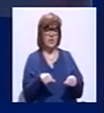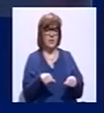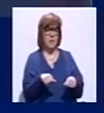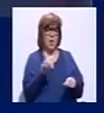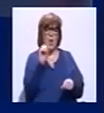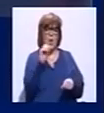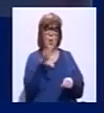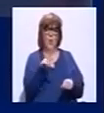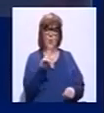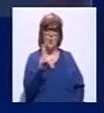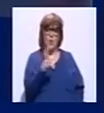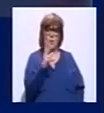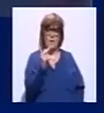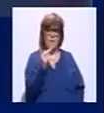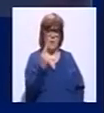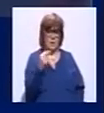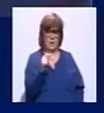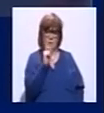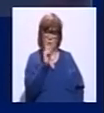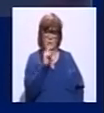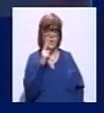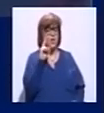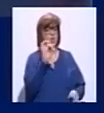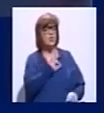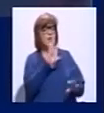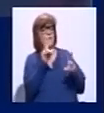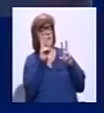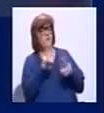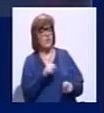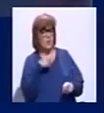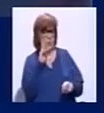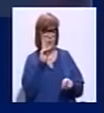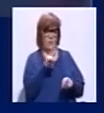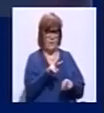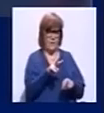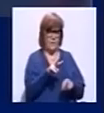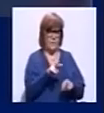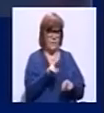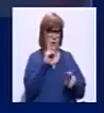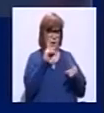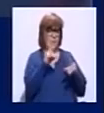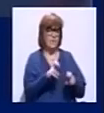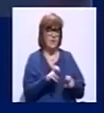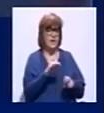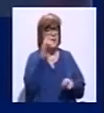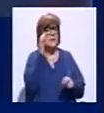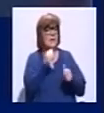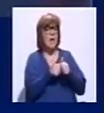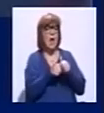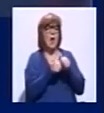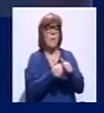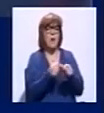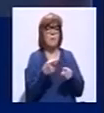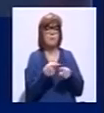ultra-violeta e assim secador aquilo que nós assistimos é que facto a investigação tenta sempre acompanhar aquilo que são as